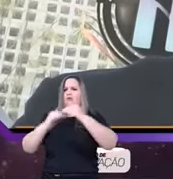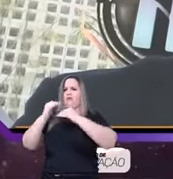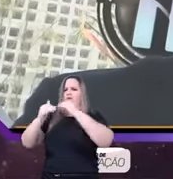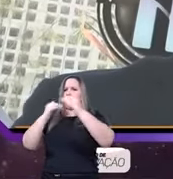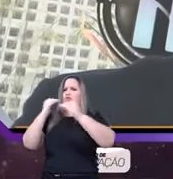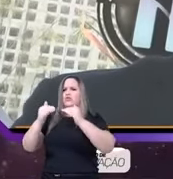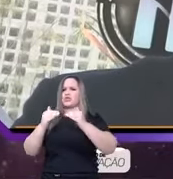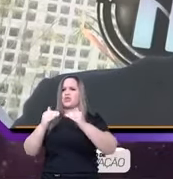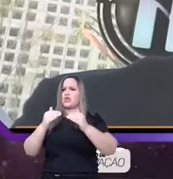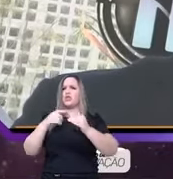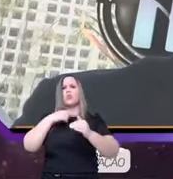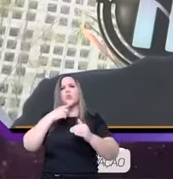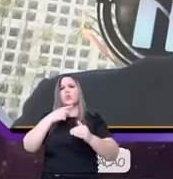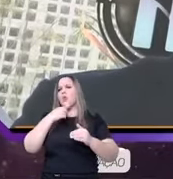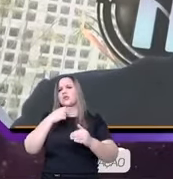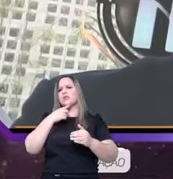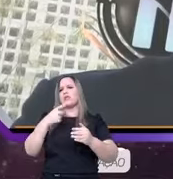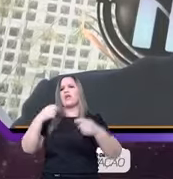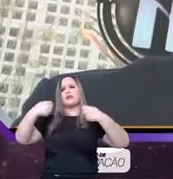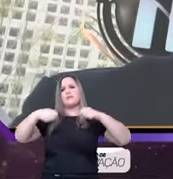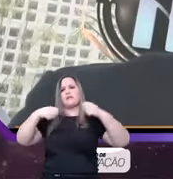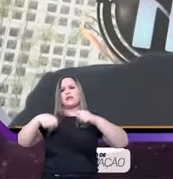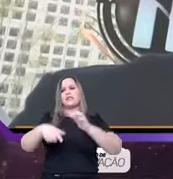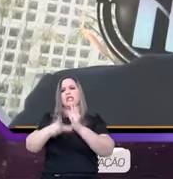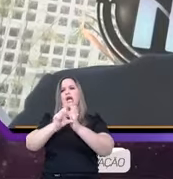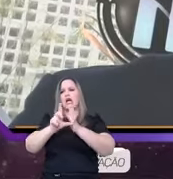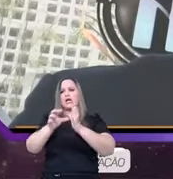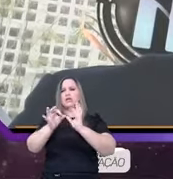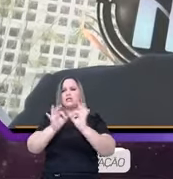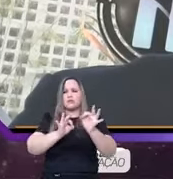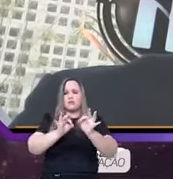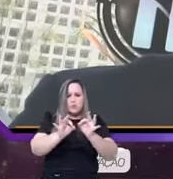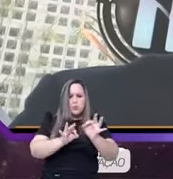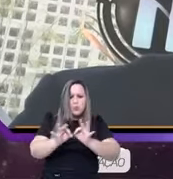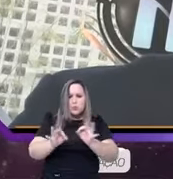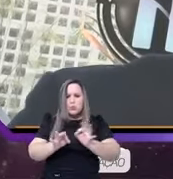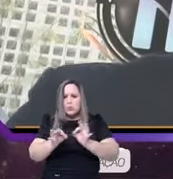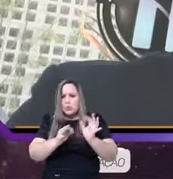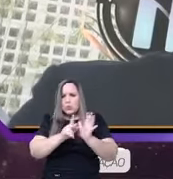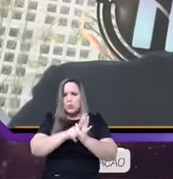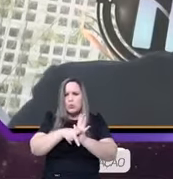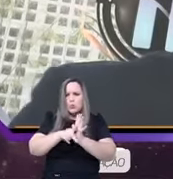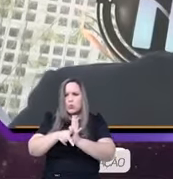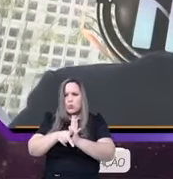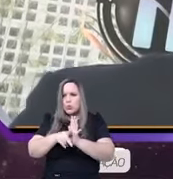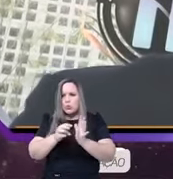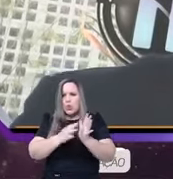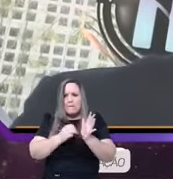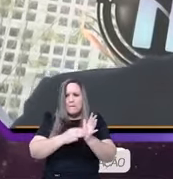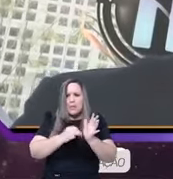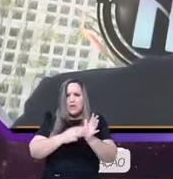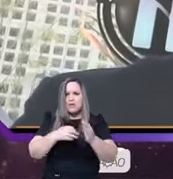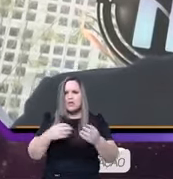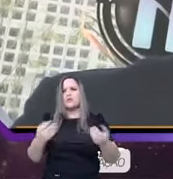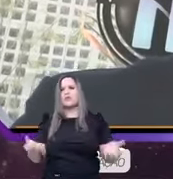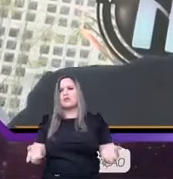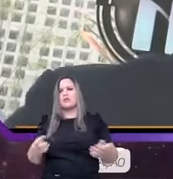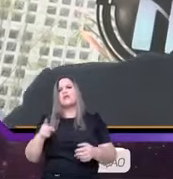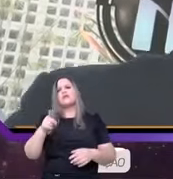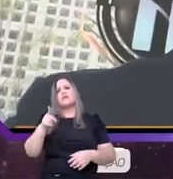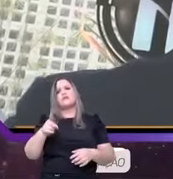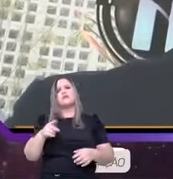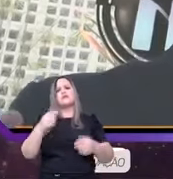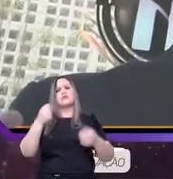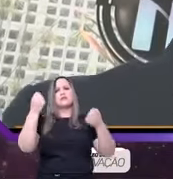e algum tipo de planejamento. E pela explanação do senhor, é óbvio